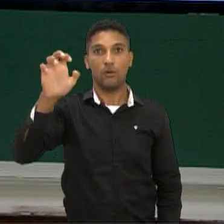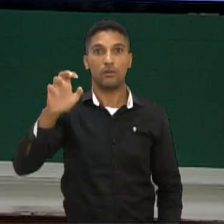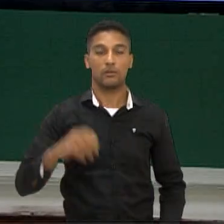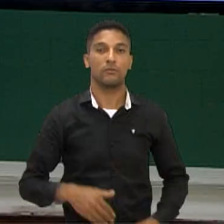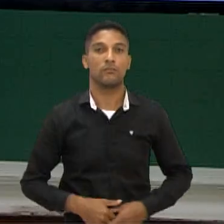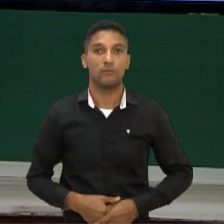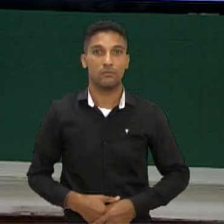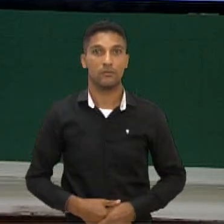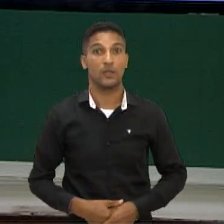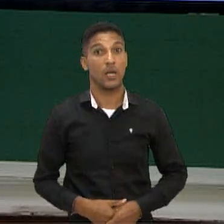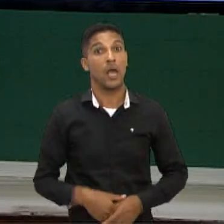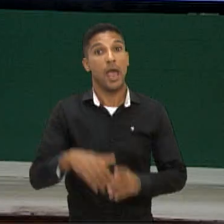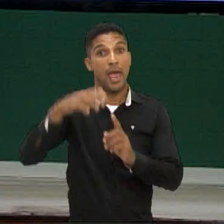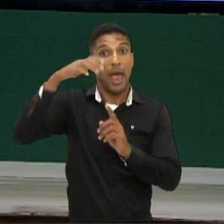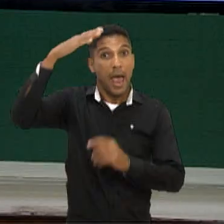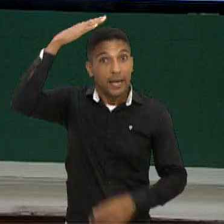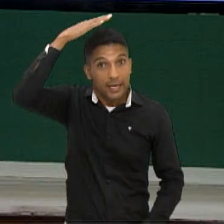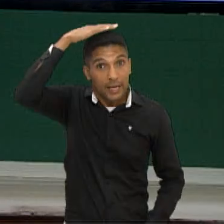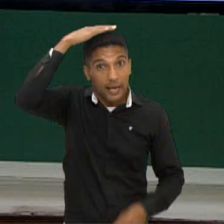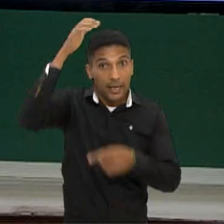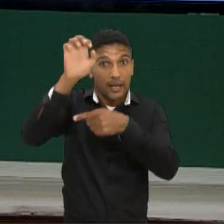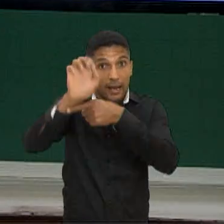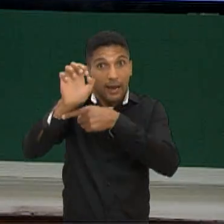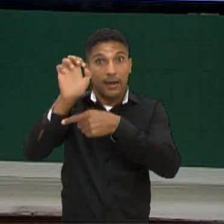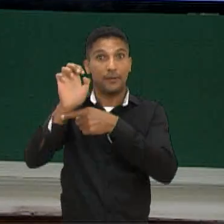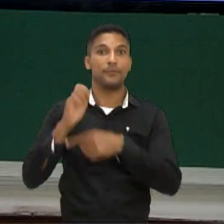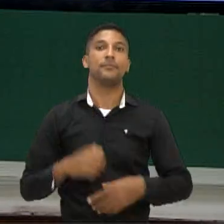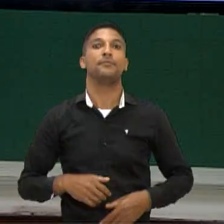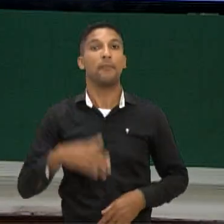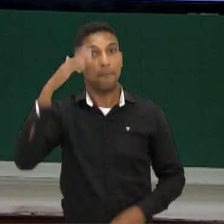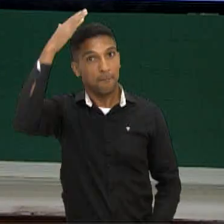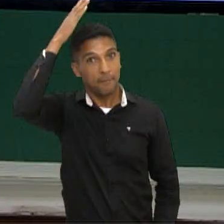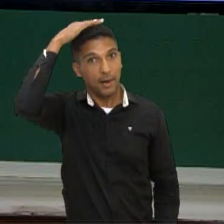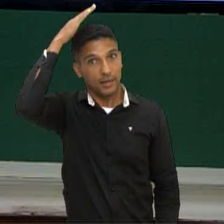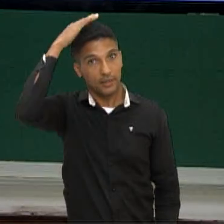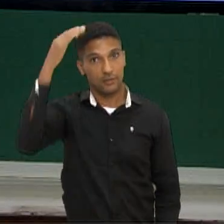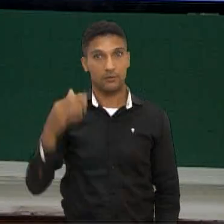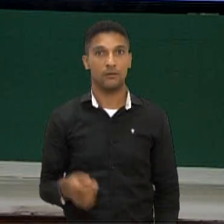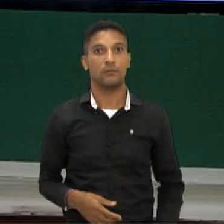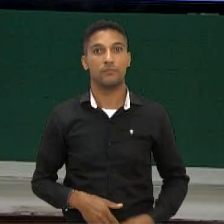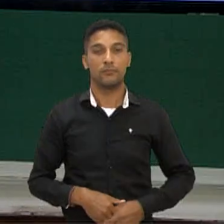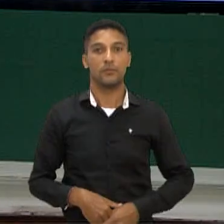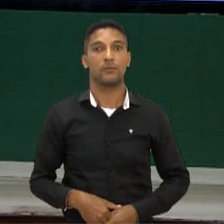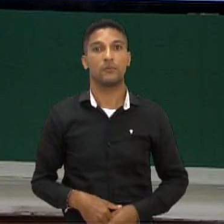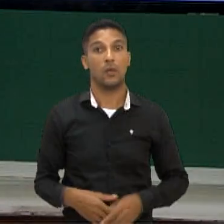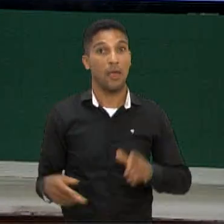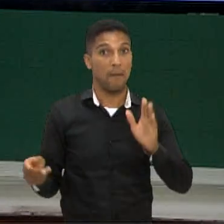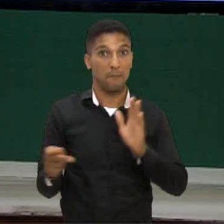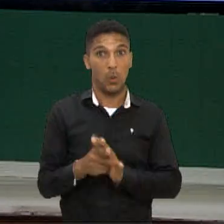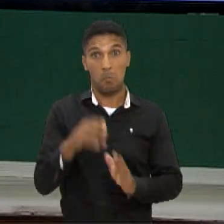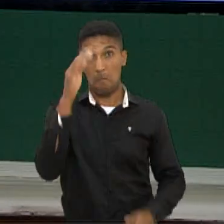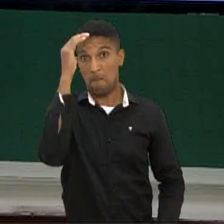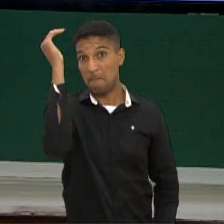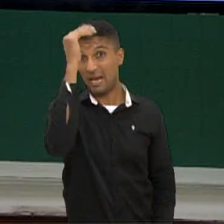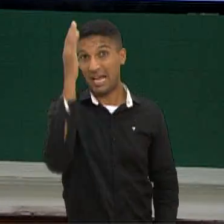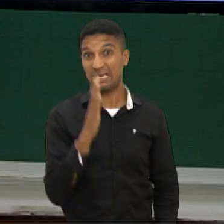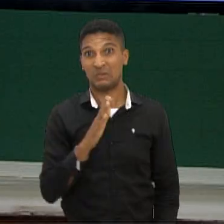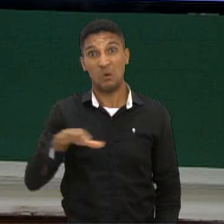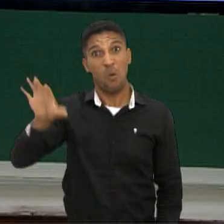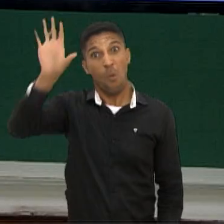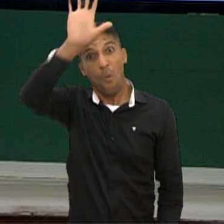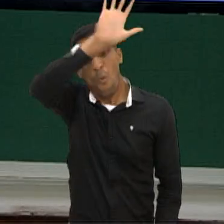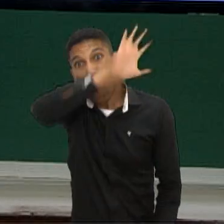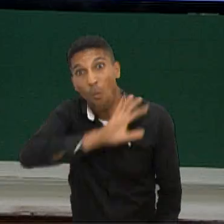região norte do estado do Paraná, tá? Não tem nada a ver com a divisão regional do Brasil,